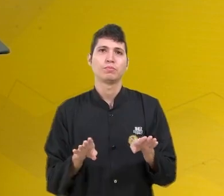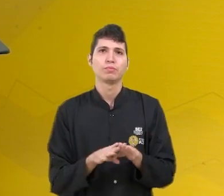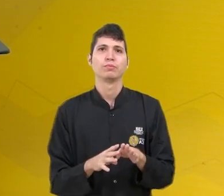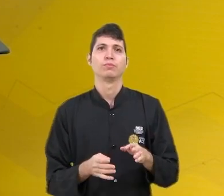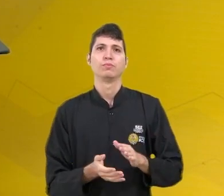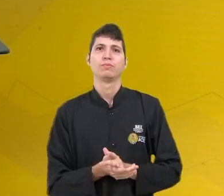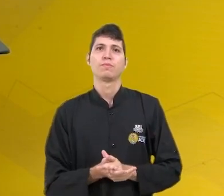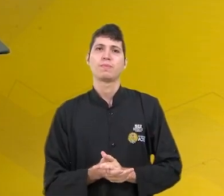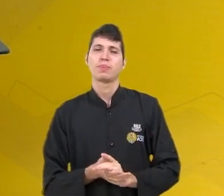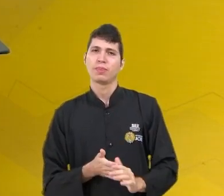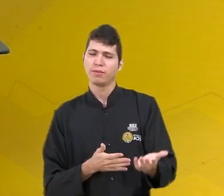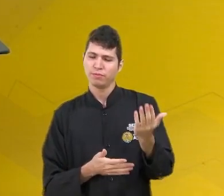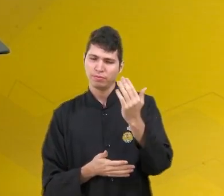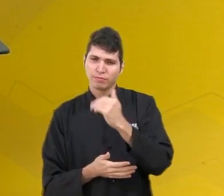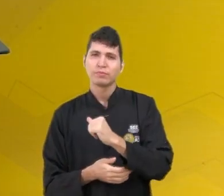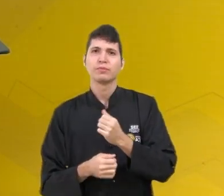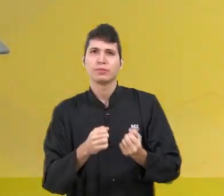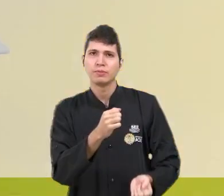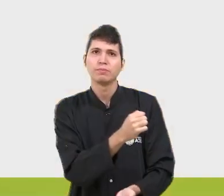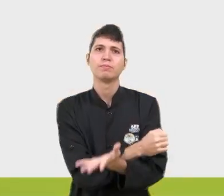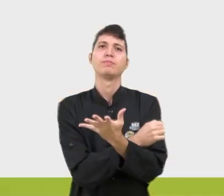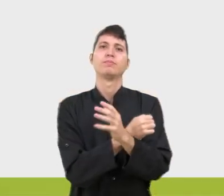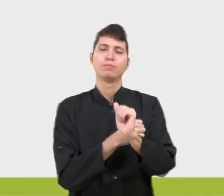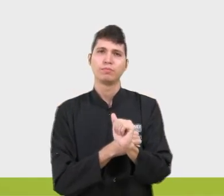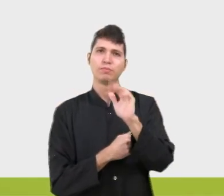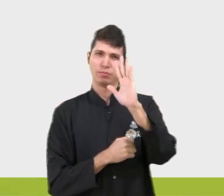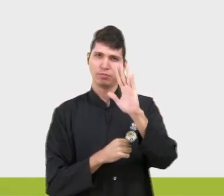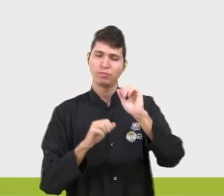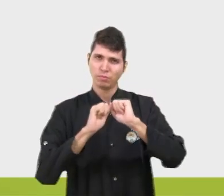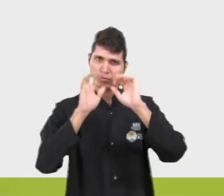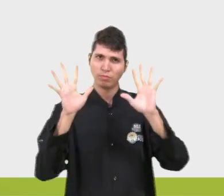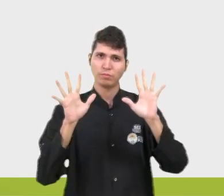as dicas para mais esclarecimentos.